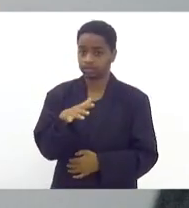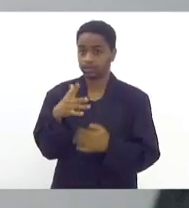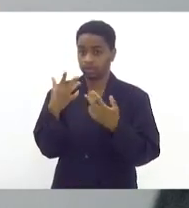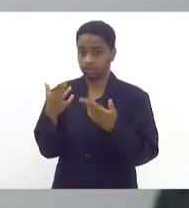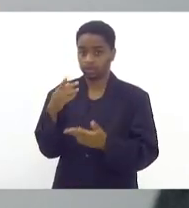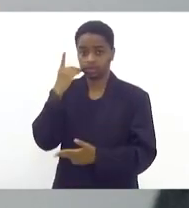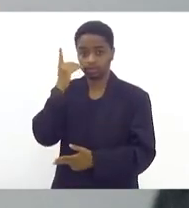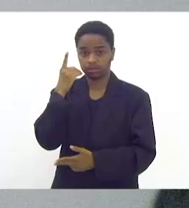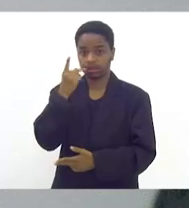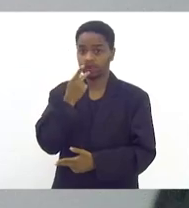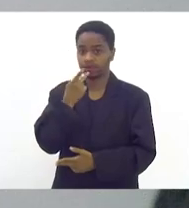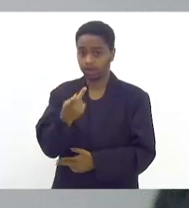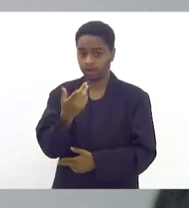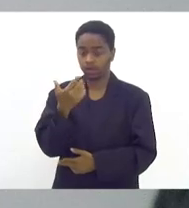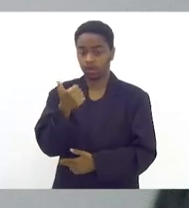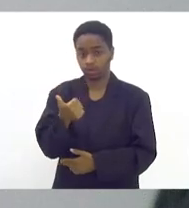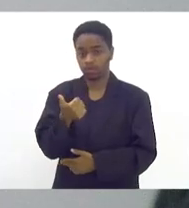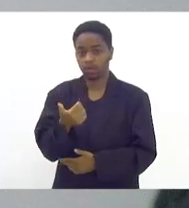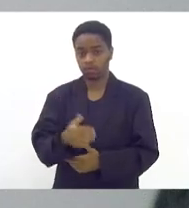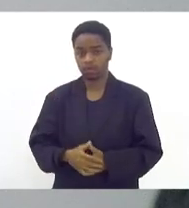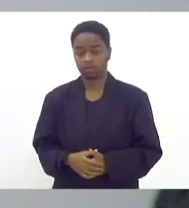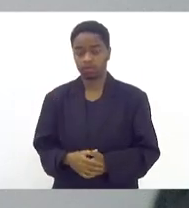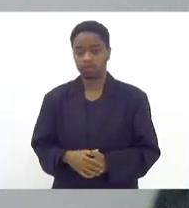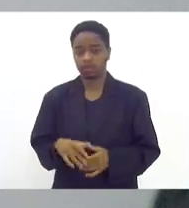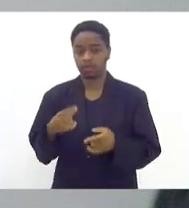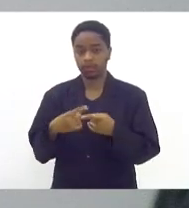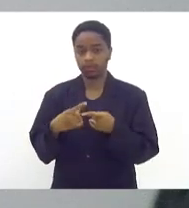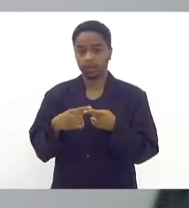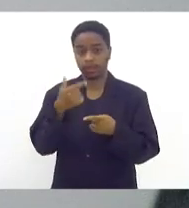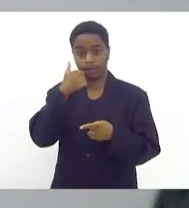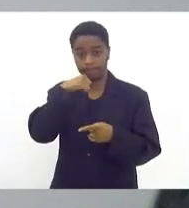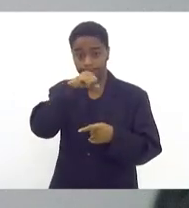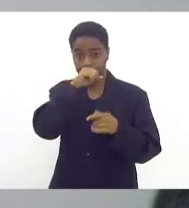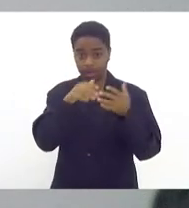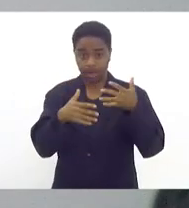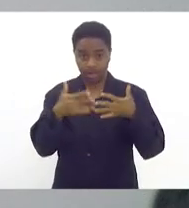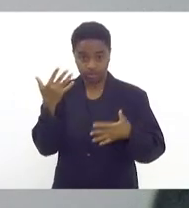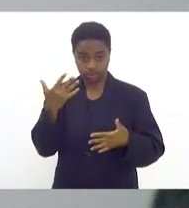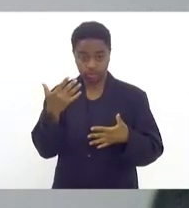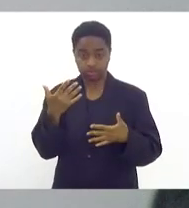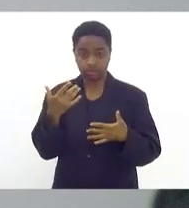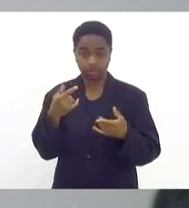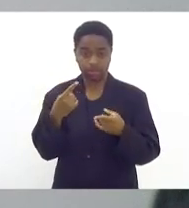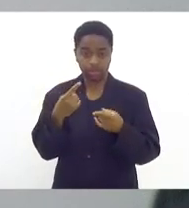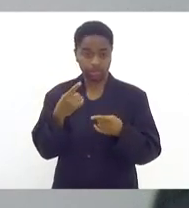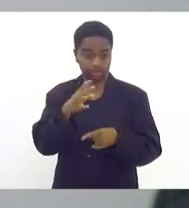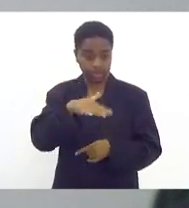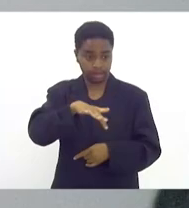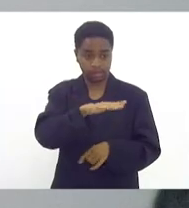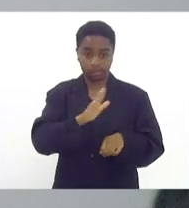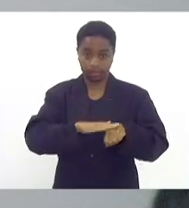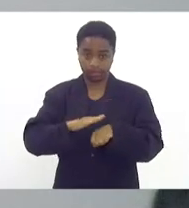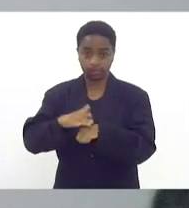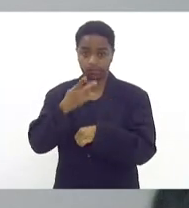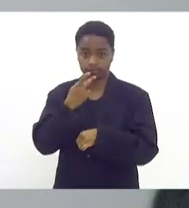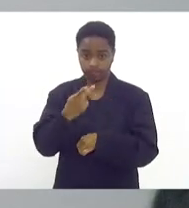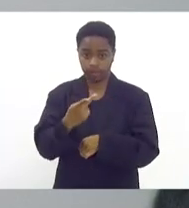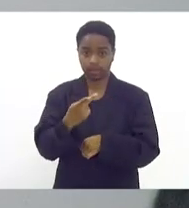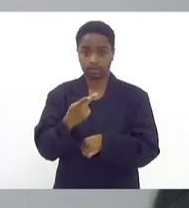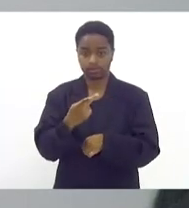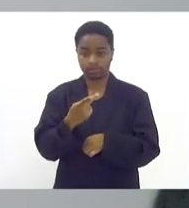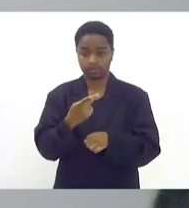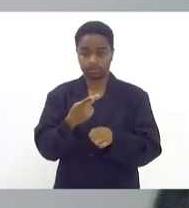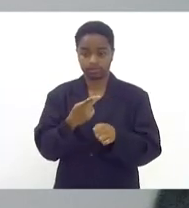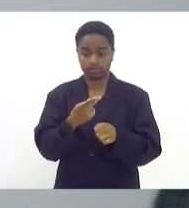a deputada bem colocou né Essas mães atípicas que elas elas se autodenominam né porque nessa Seara